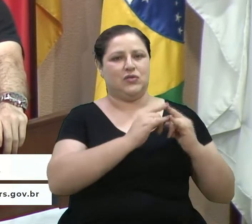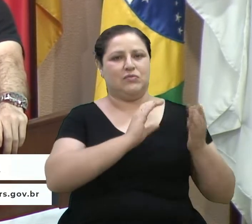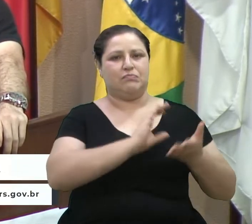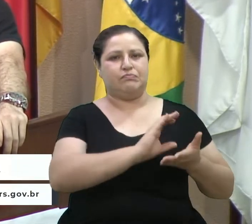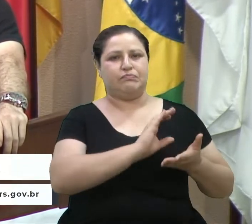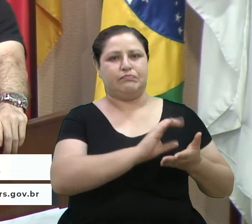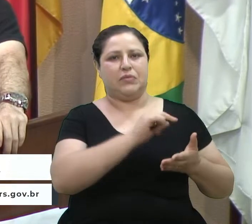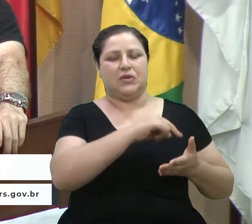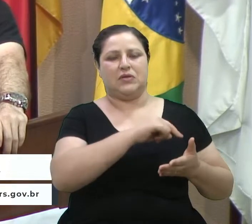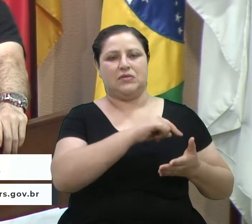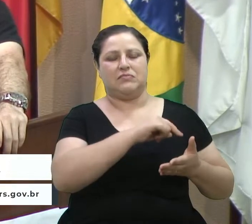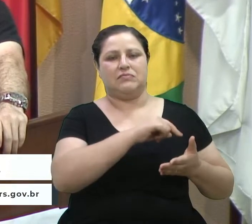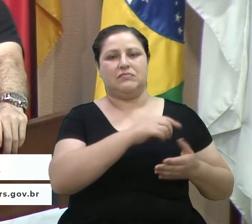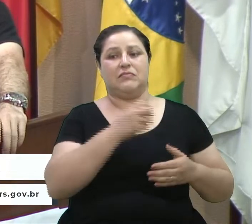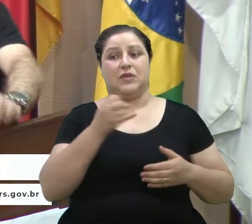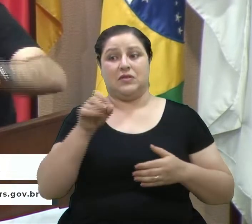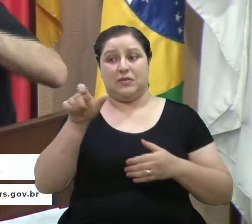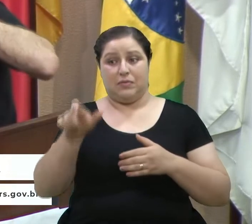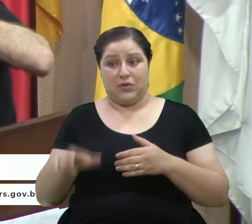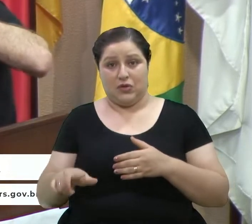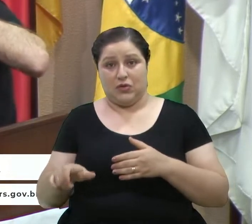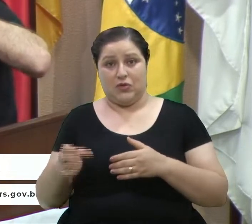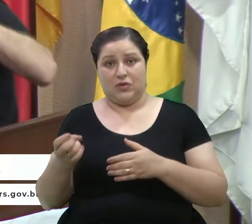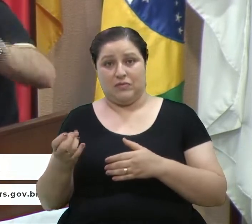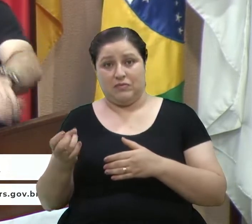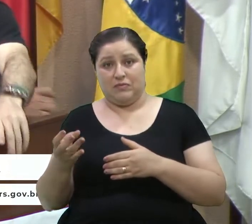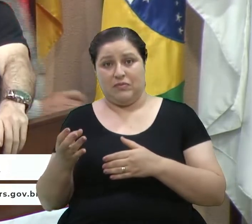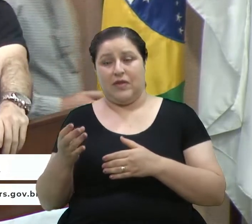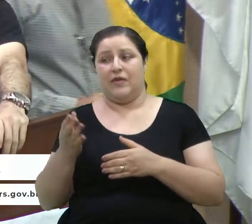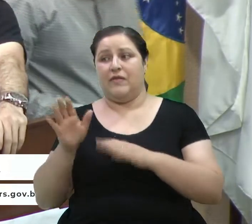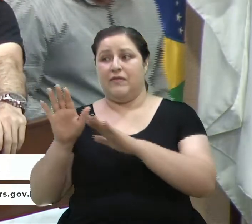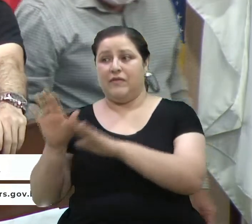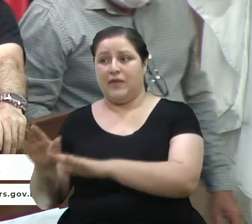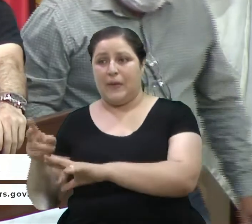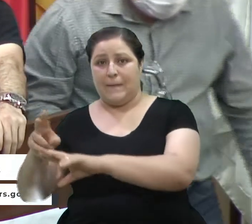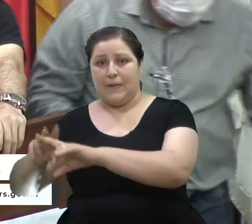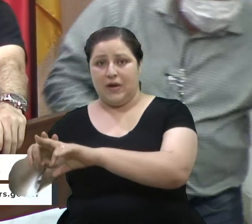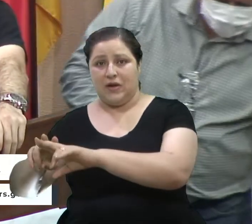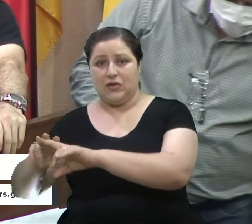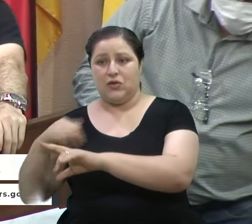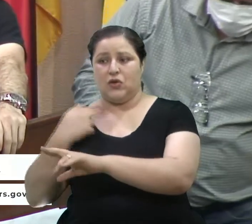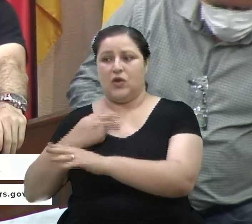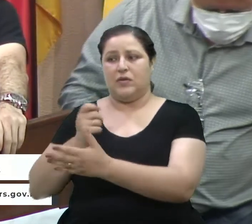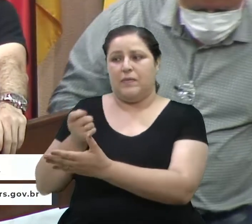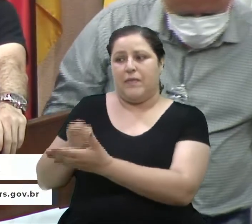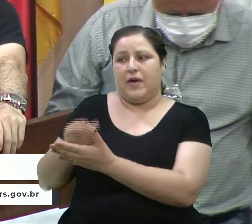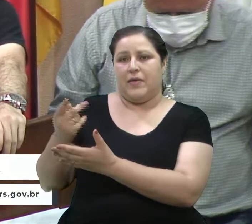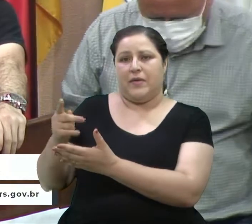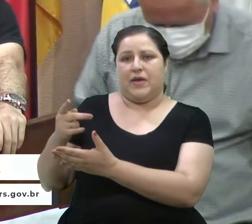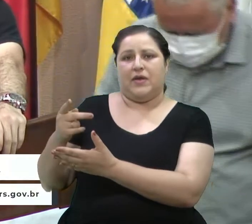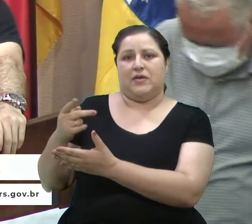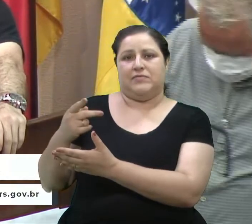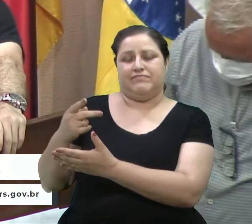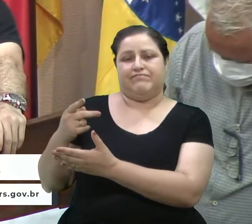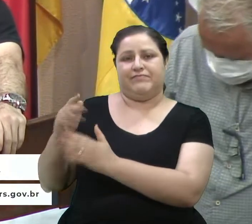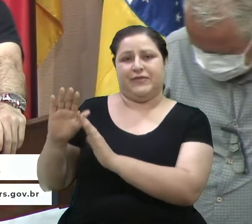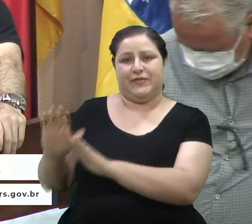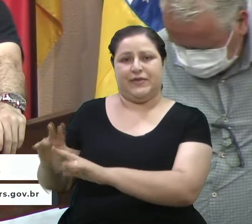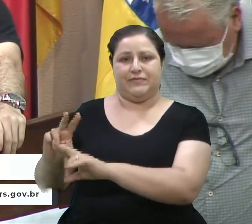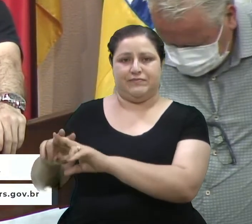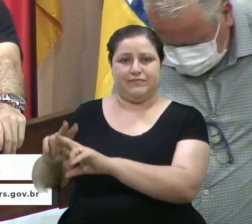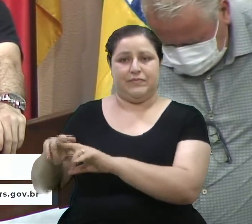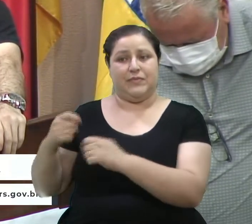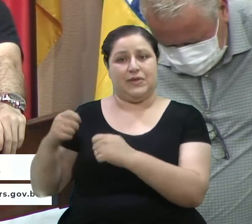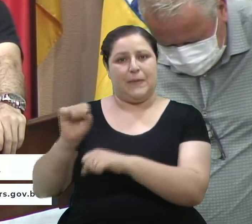estar sustentando o vagabundo ainda na cadeia. Então, isso aí tem que acabar de uma vez, e para o quanto antes,